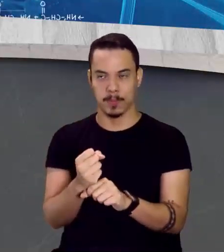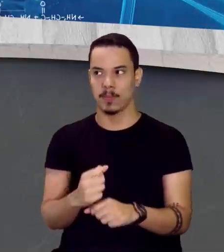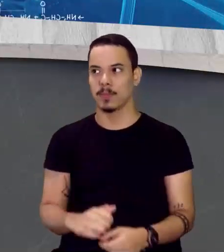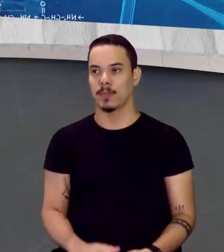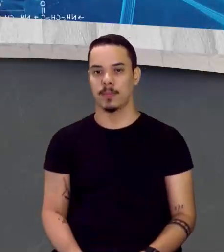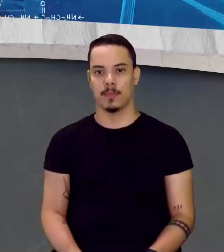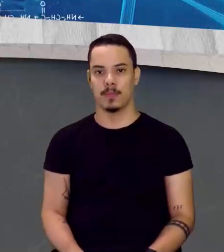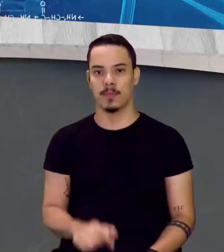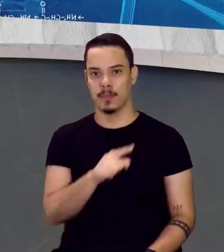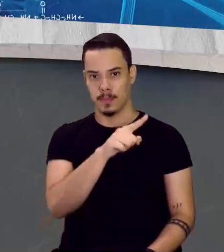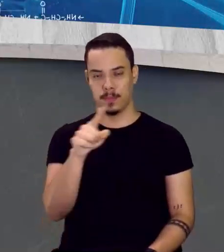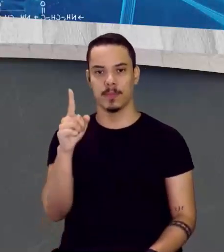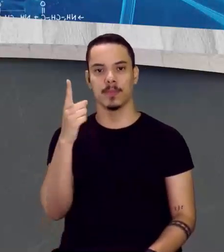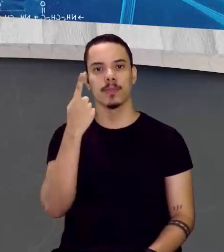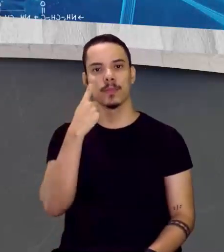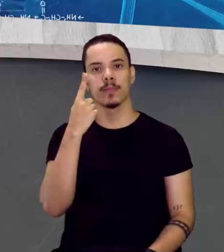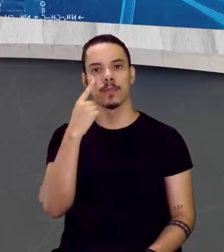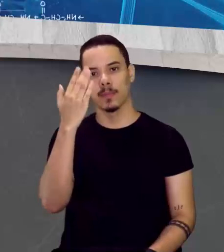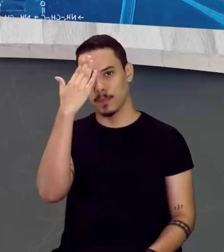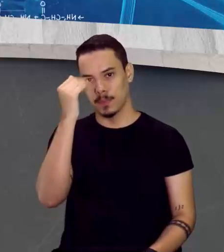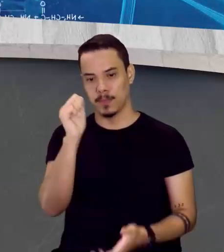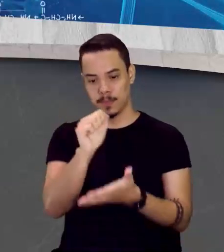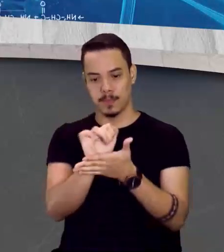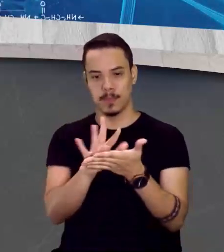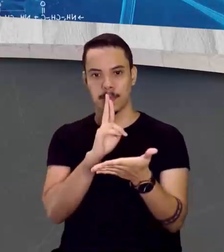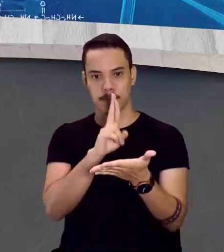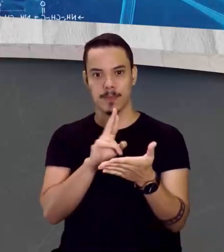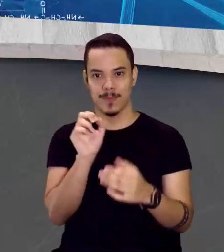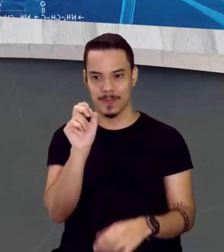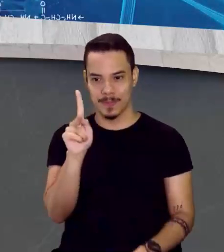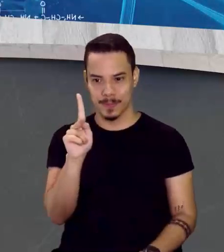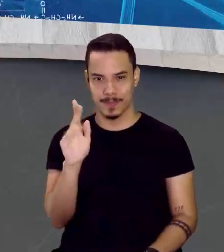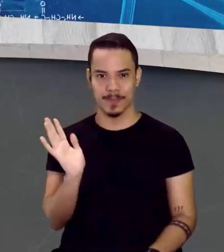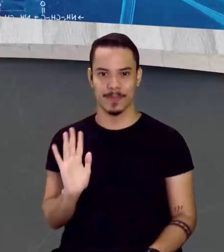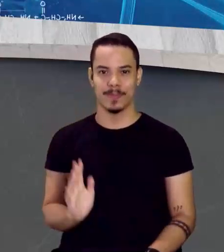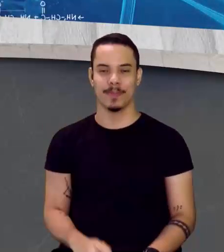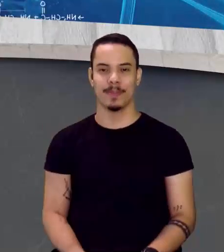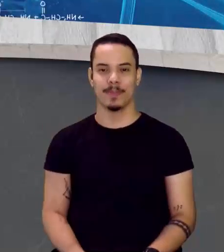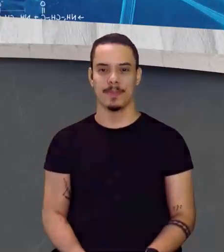uma breve revisão e você ser bem-sucedido na sua atividade de sala, ok?